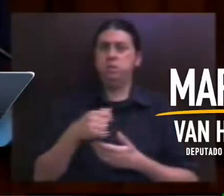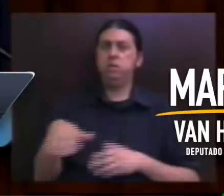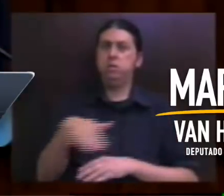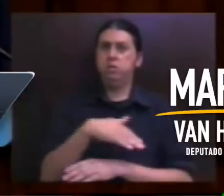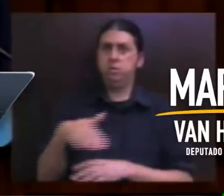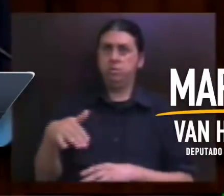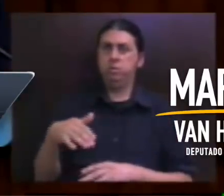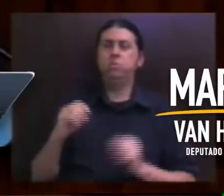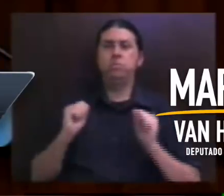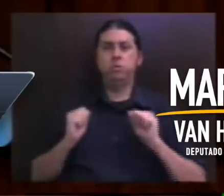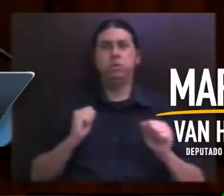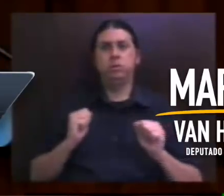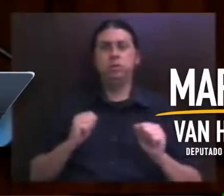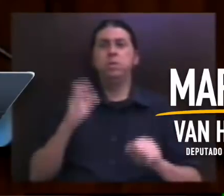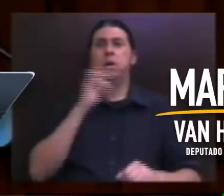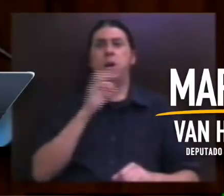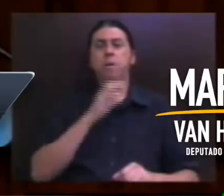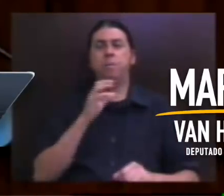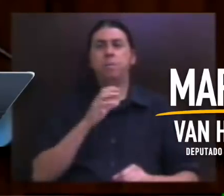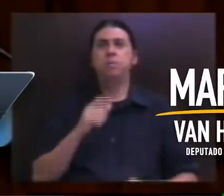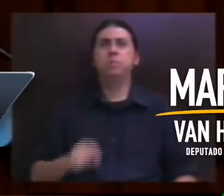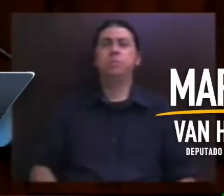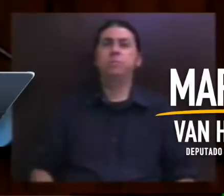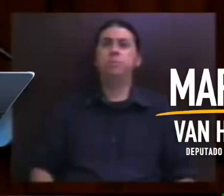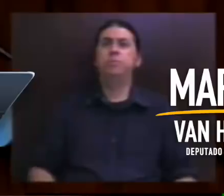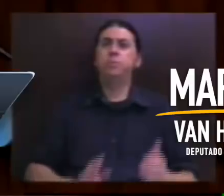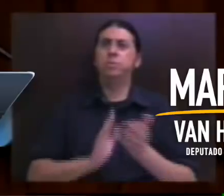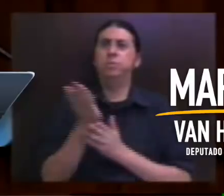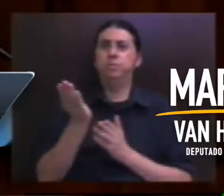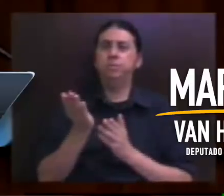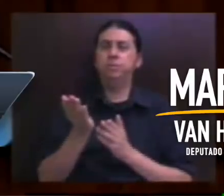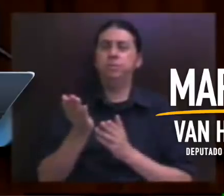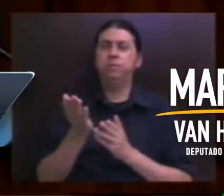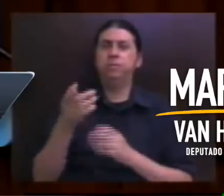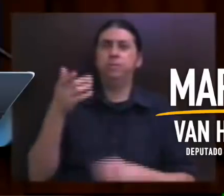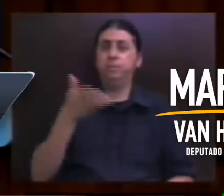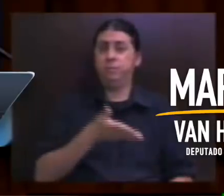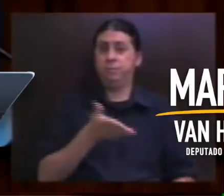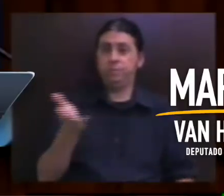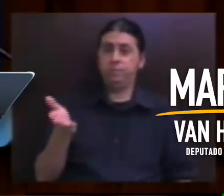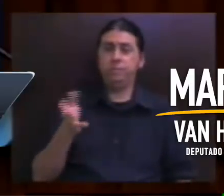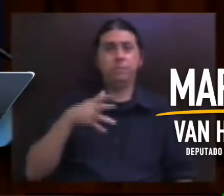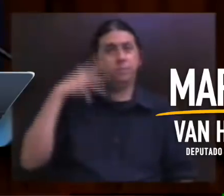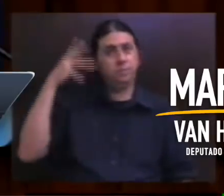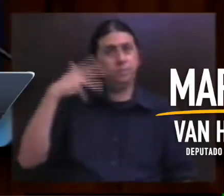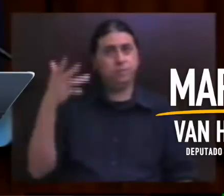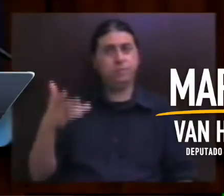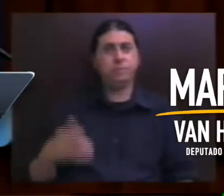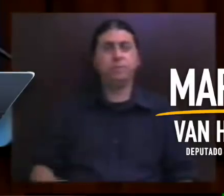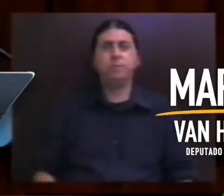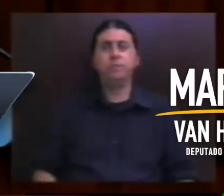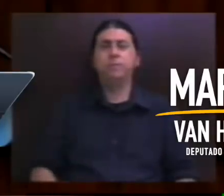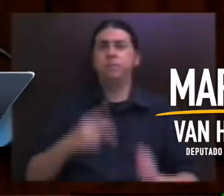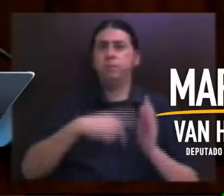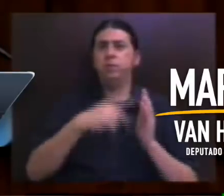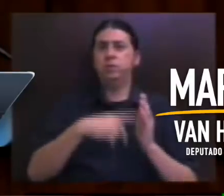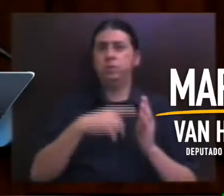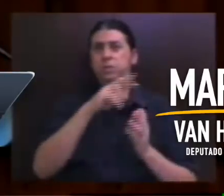nós pudéssemos, o quanto antes, aprovar aqui neste plenário